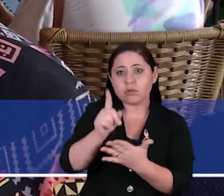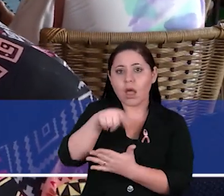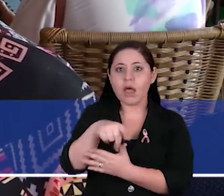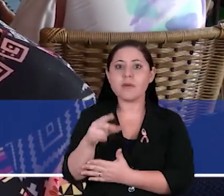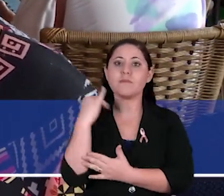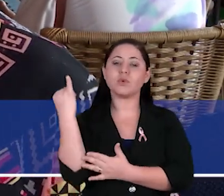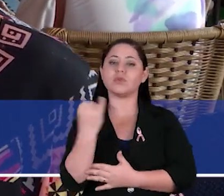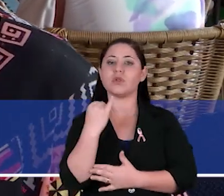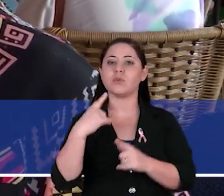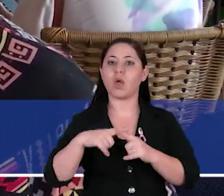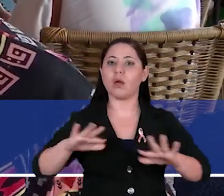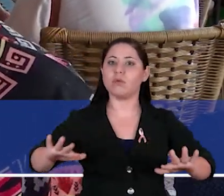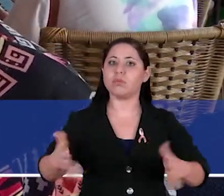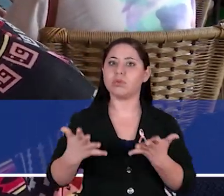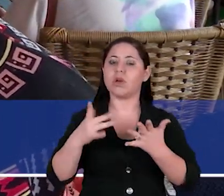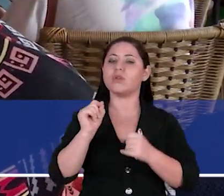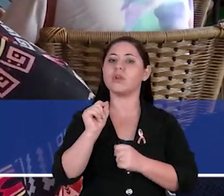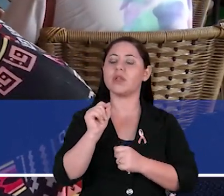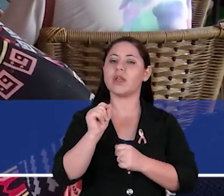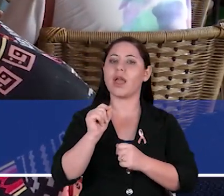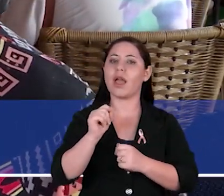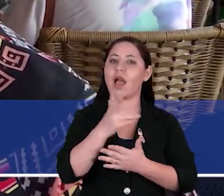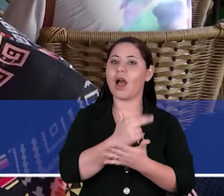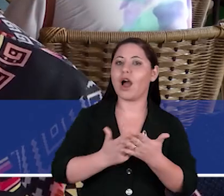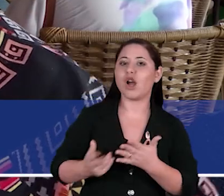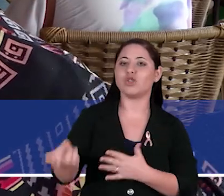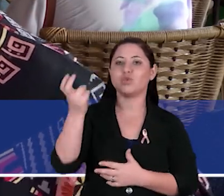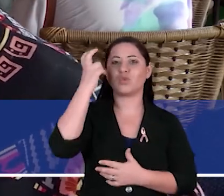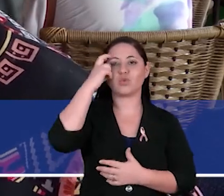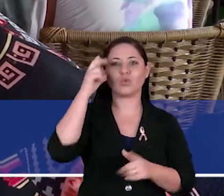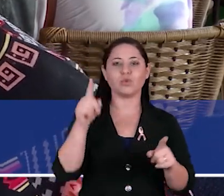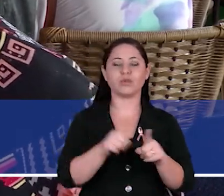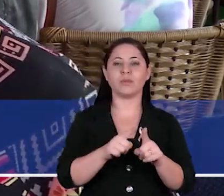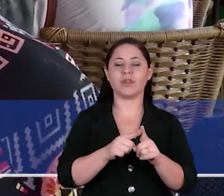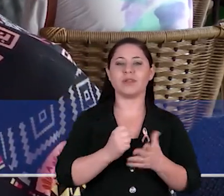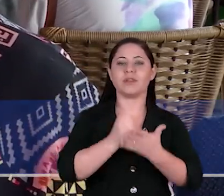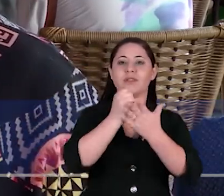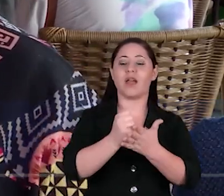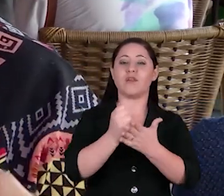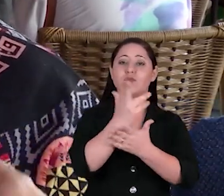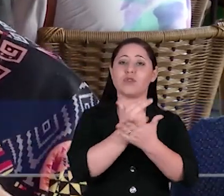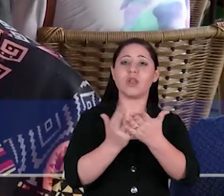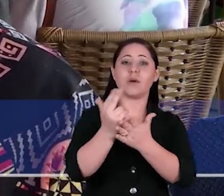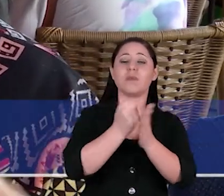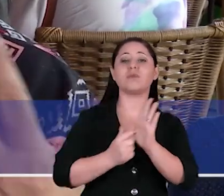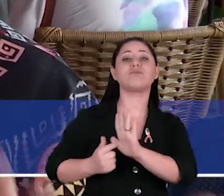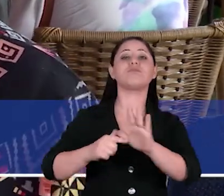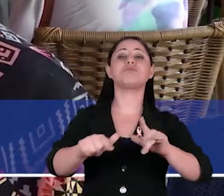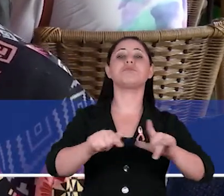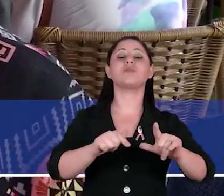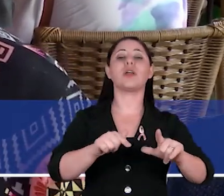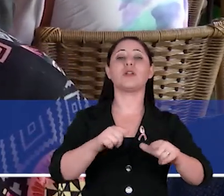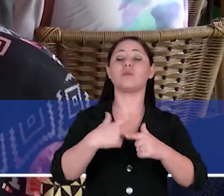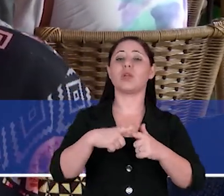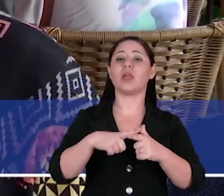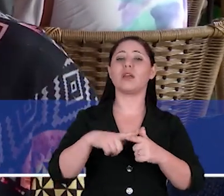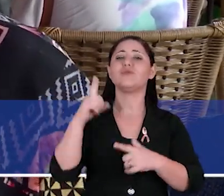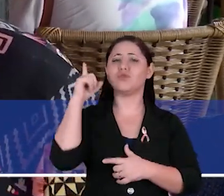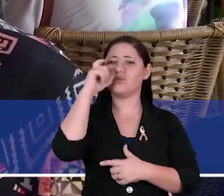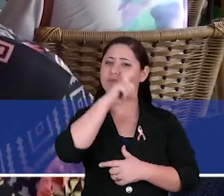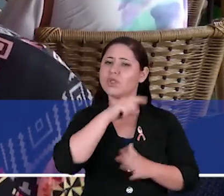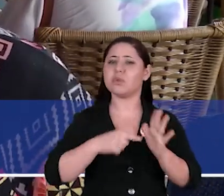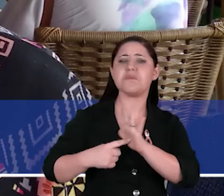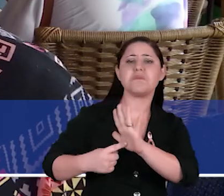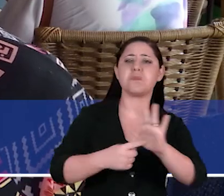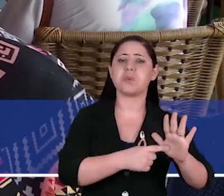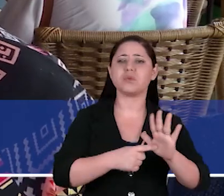é importante para todos nós, porque fomenta a nossa arte, a nossa cultura e leva o nosso trabalho, onde a gente pode mostrar, porque